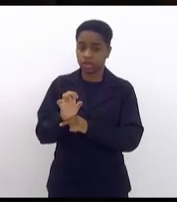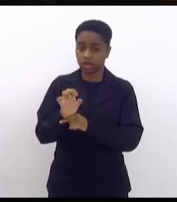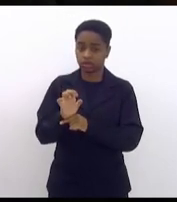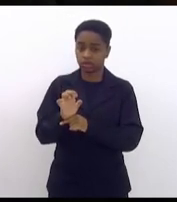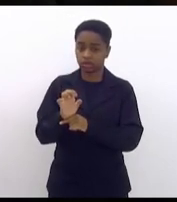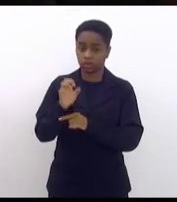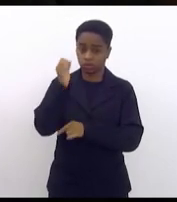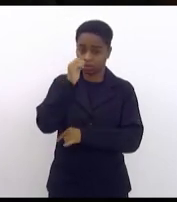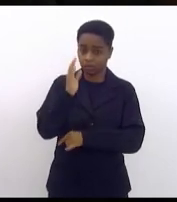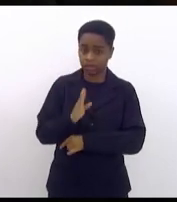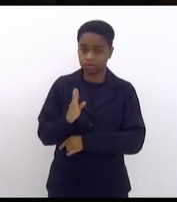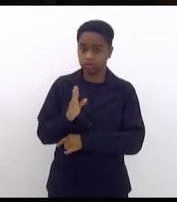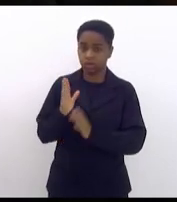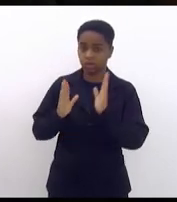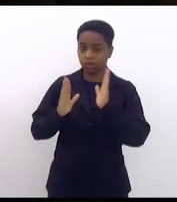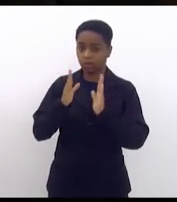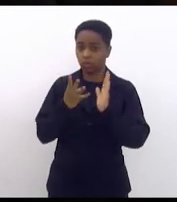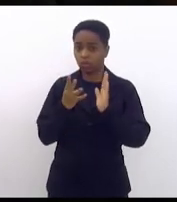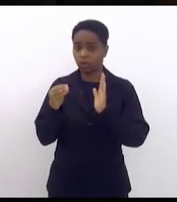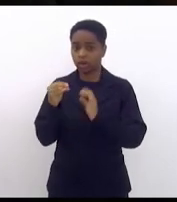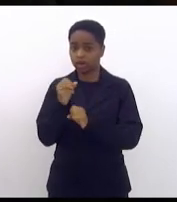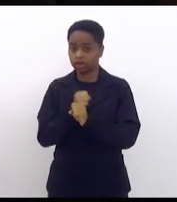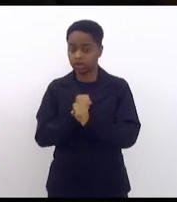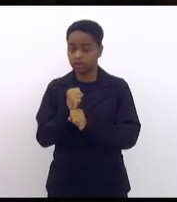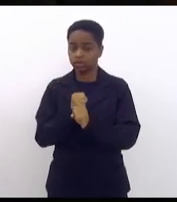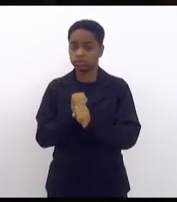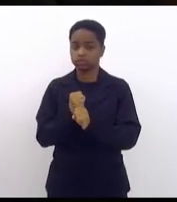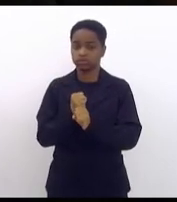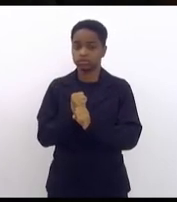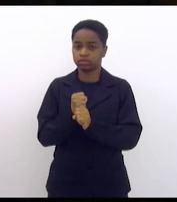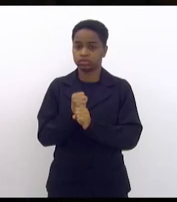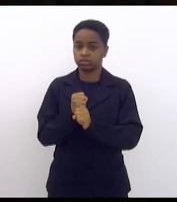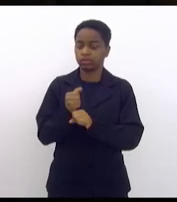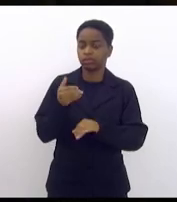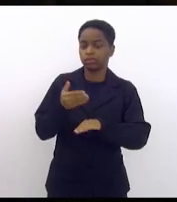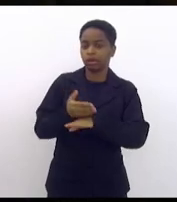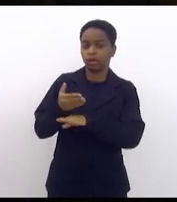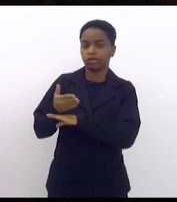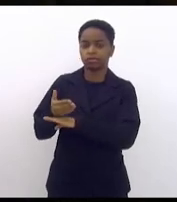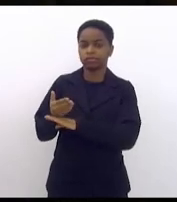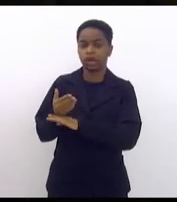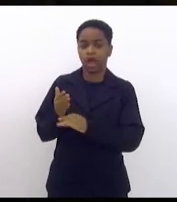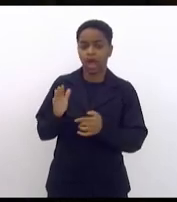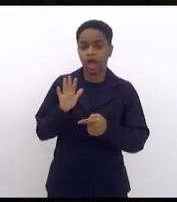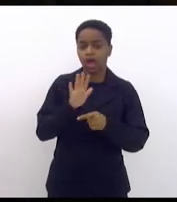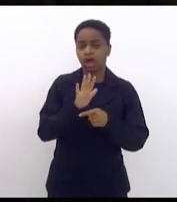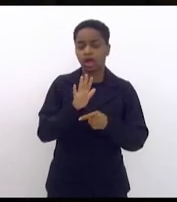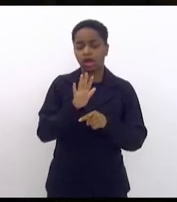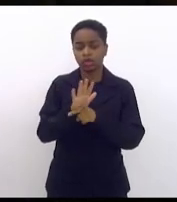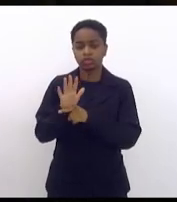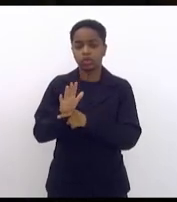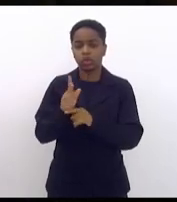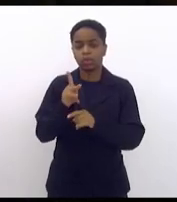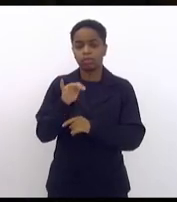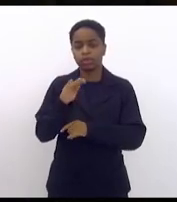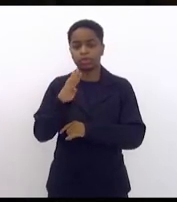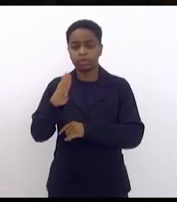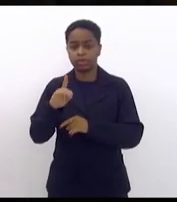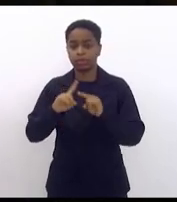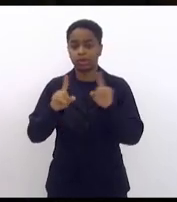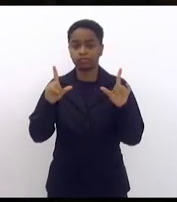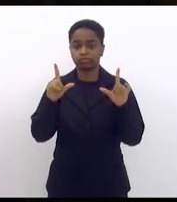últimos 40 anos, mais teve a sua participação no PIB nacional reduzida e que mais